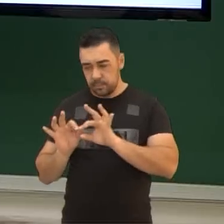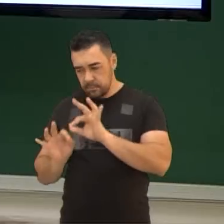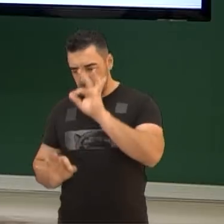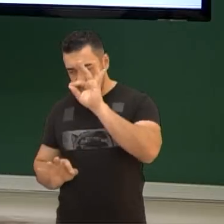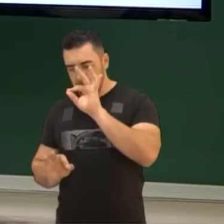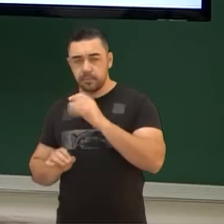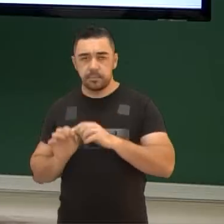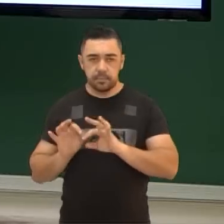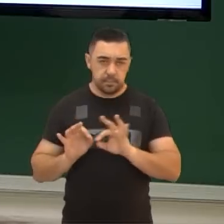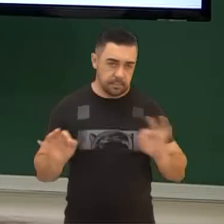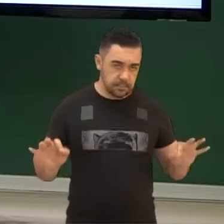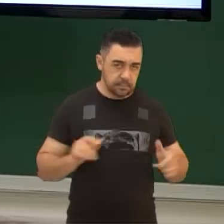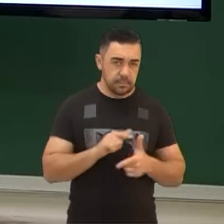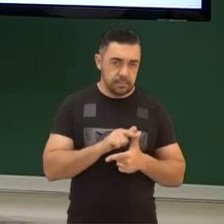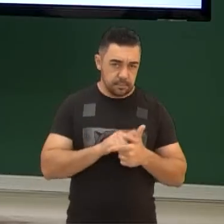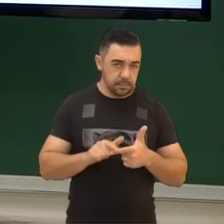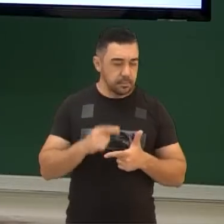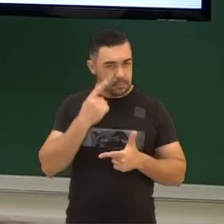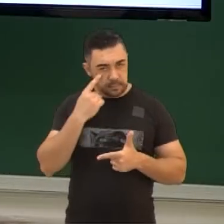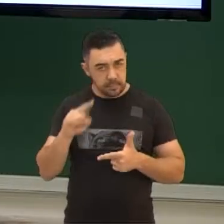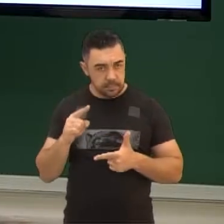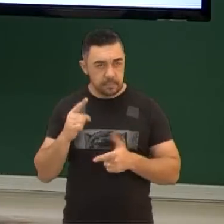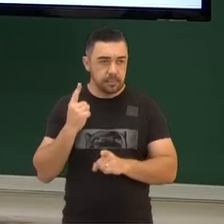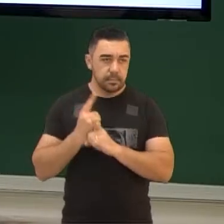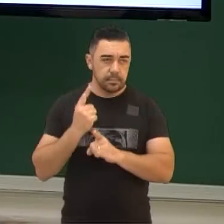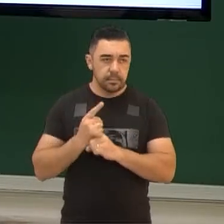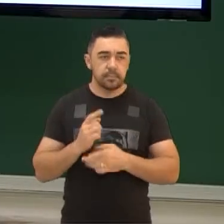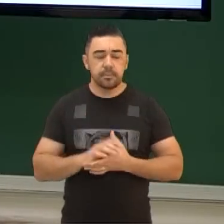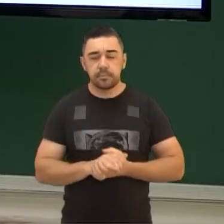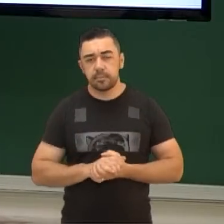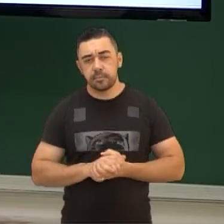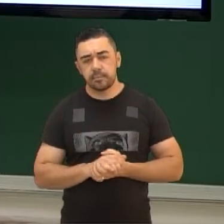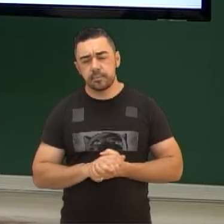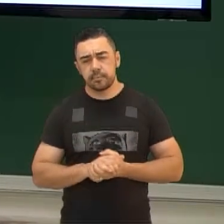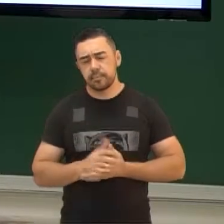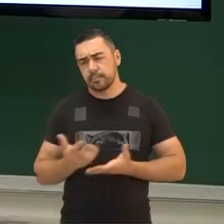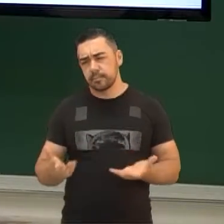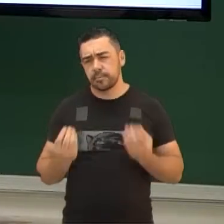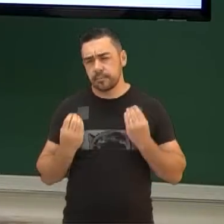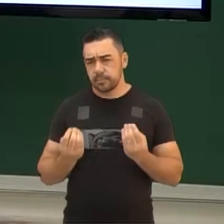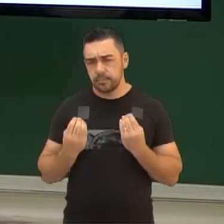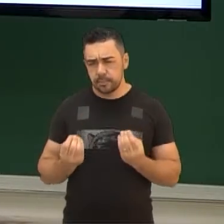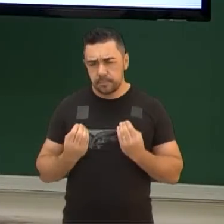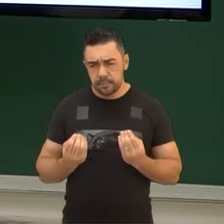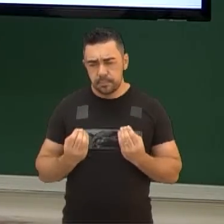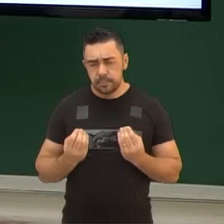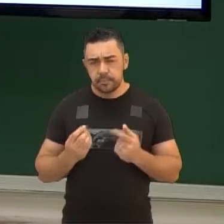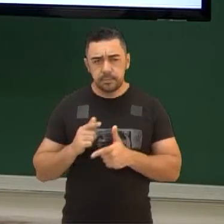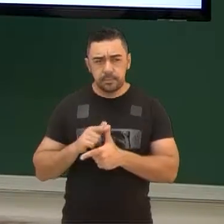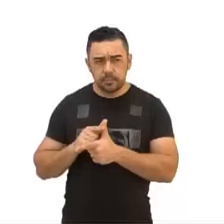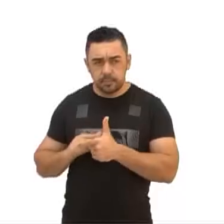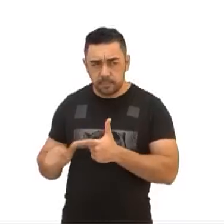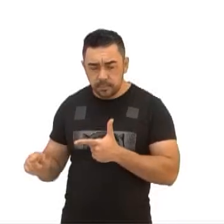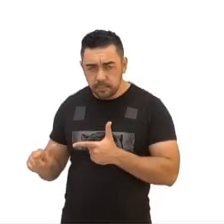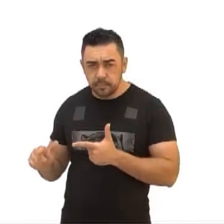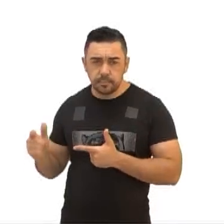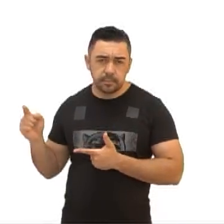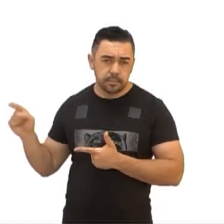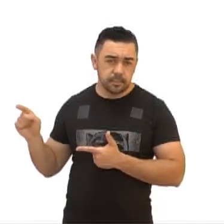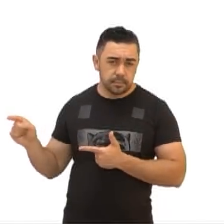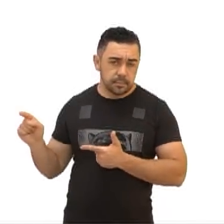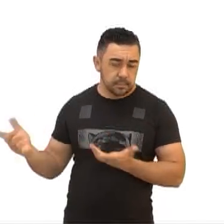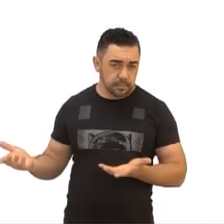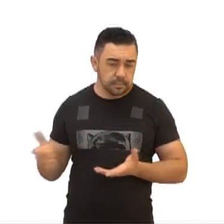fazer uma proporção, porque ele vai diminuindo, tá bom? Então, vamos reduzir as medidas da quadra realizando a operação